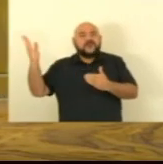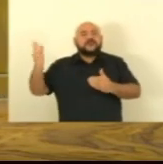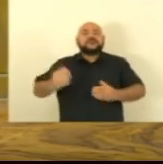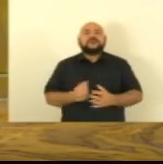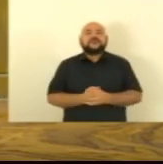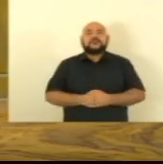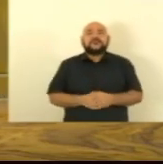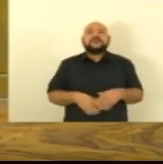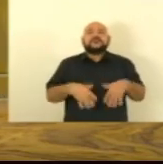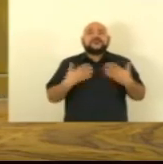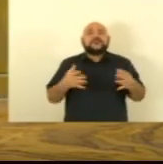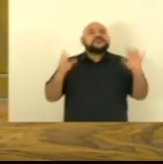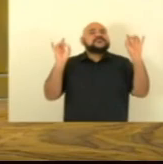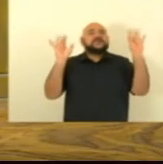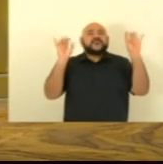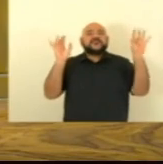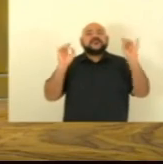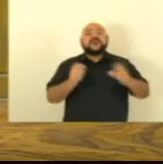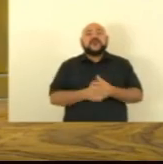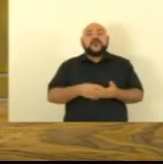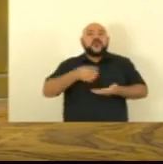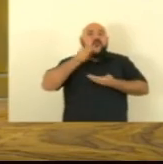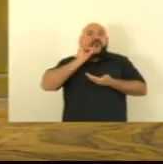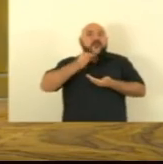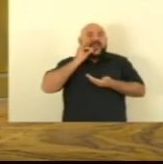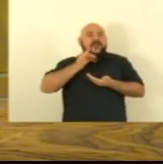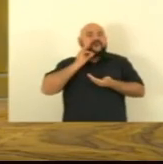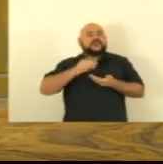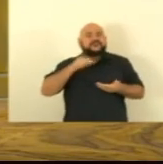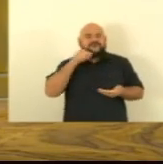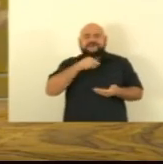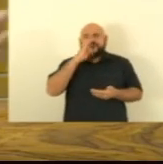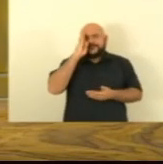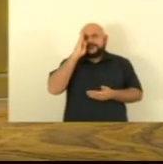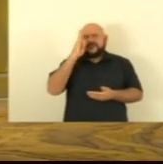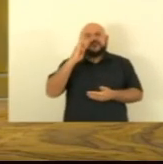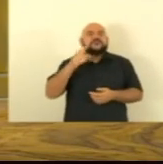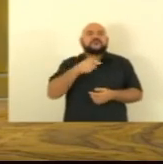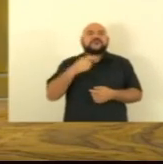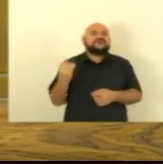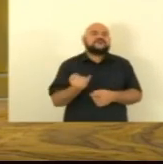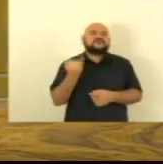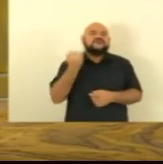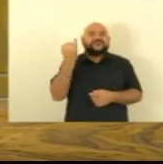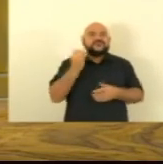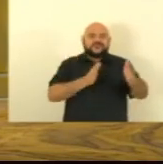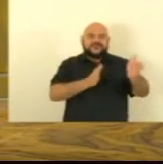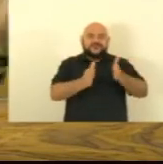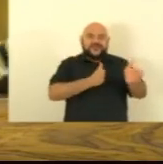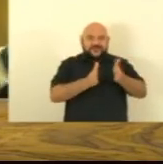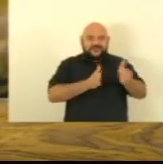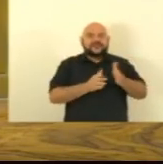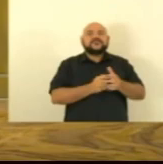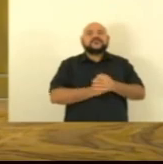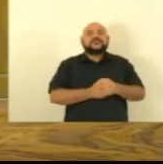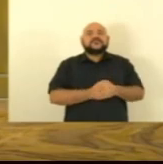esse café nosso de cada dia, ele é exatamente nesse período que ele é colhido. Não